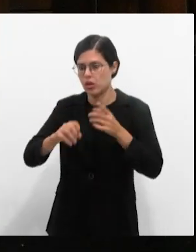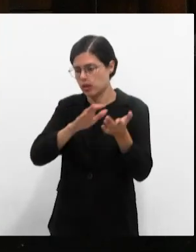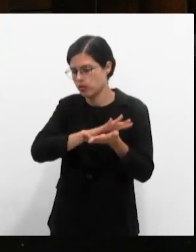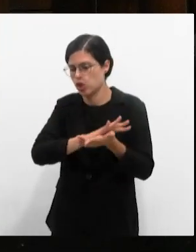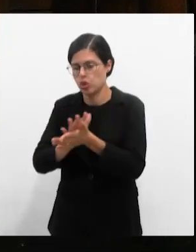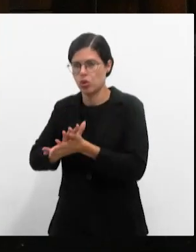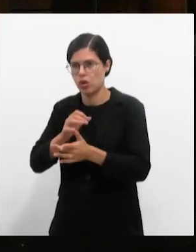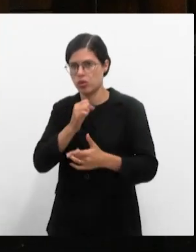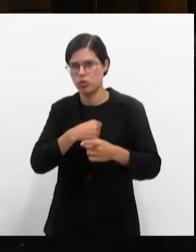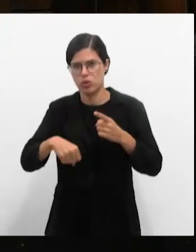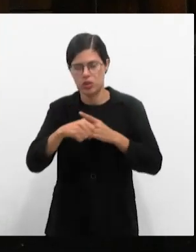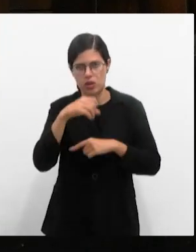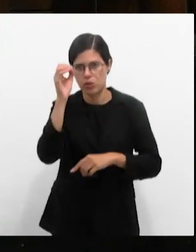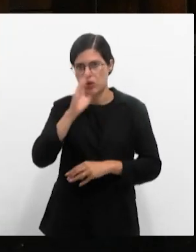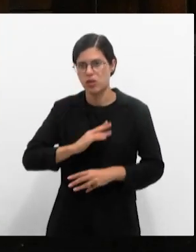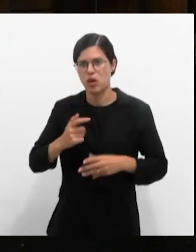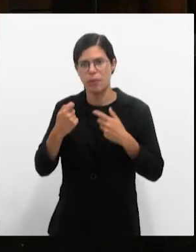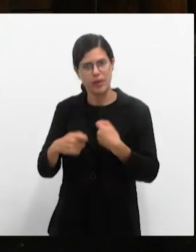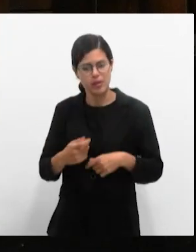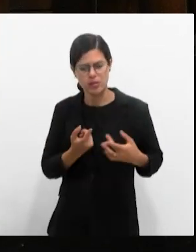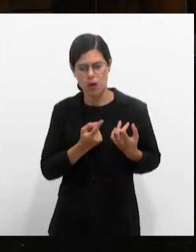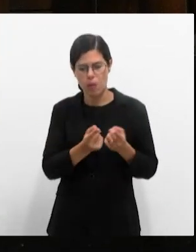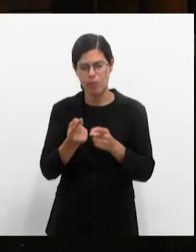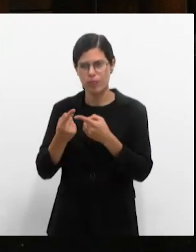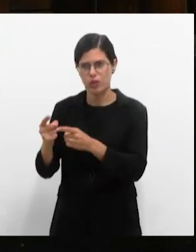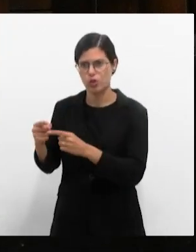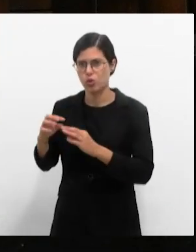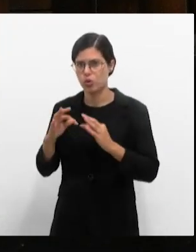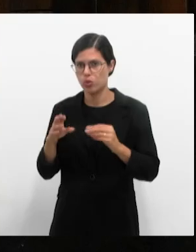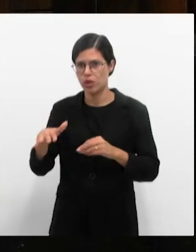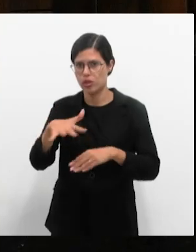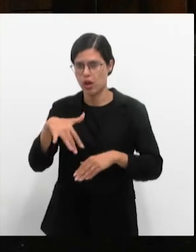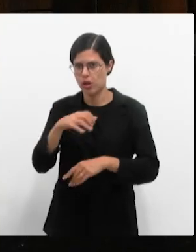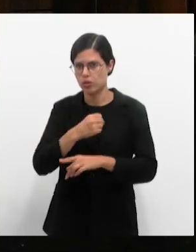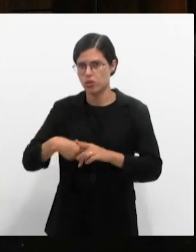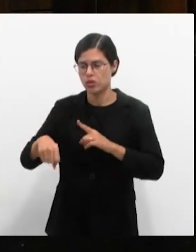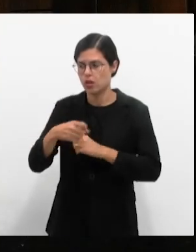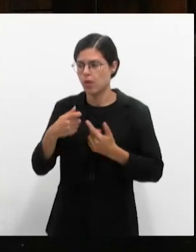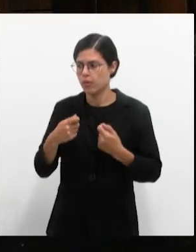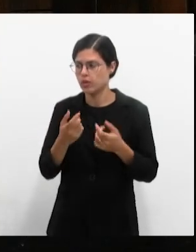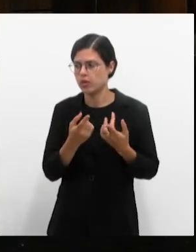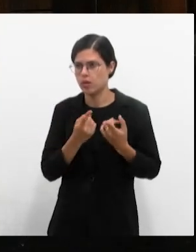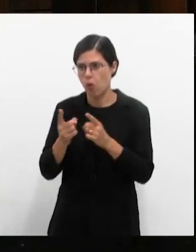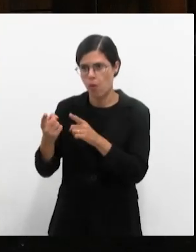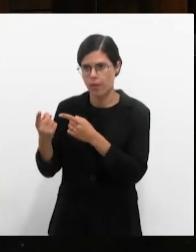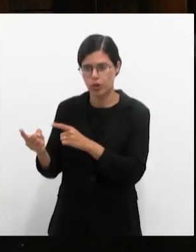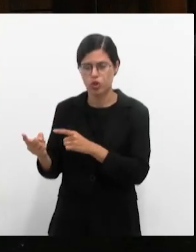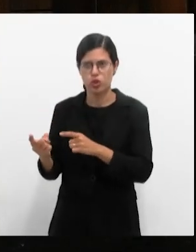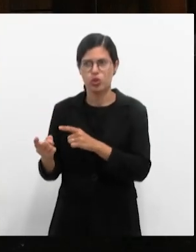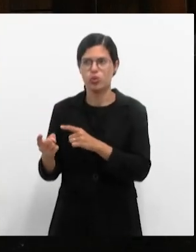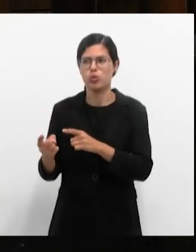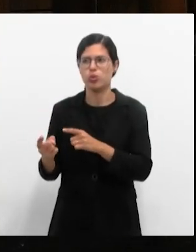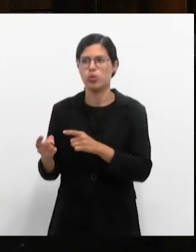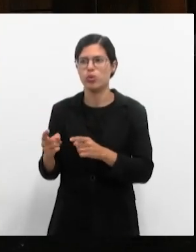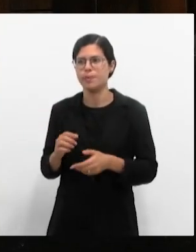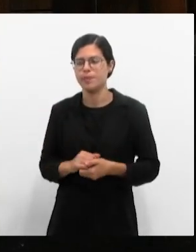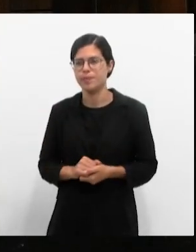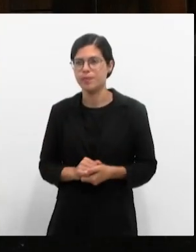combatido em todas as esferas sociais, que tem que ser combatido na sua